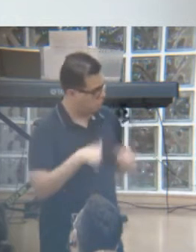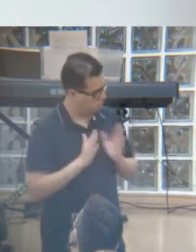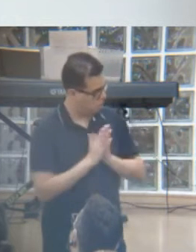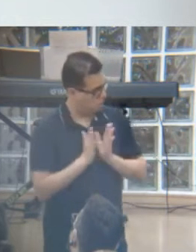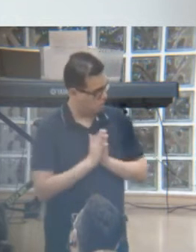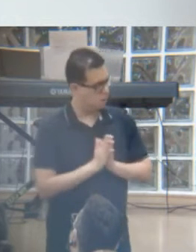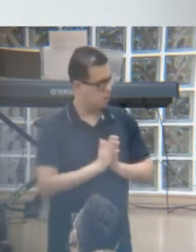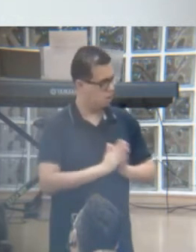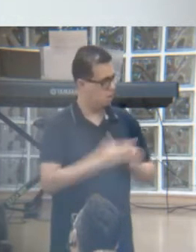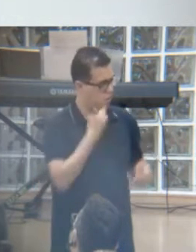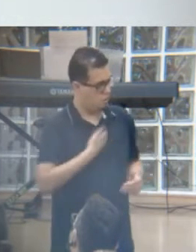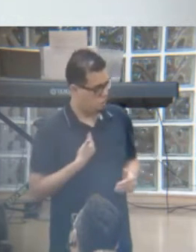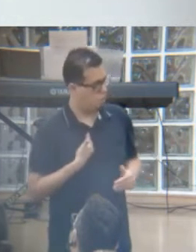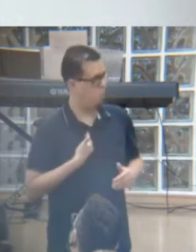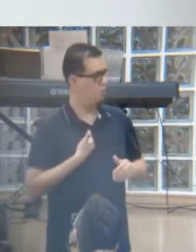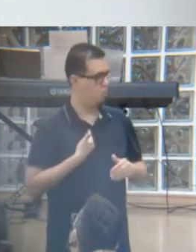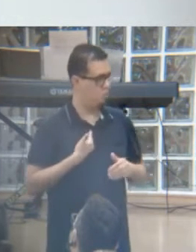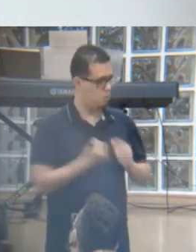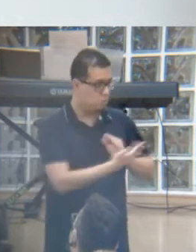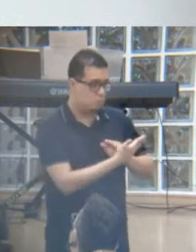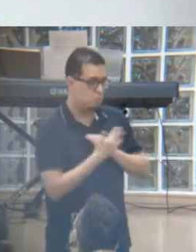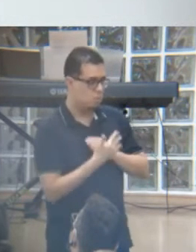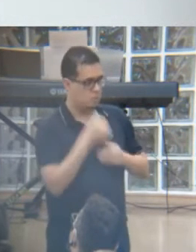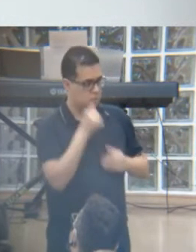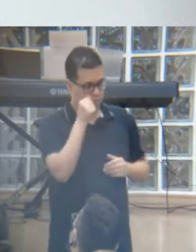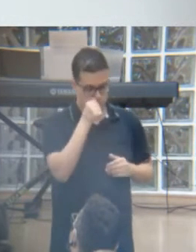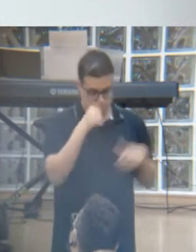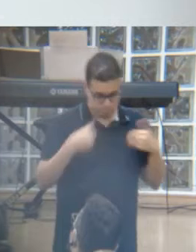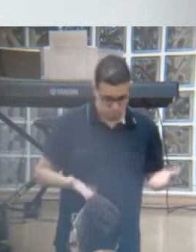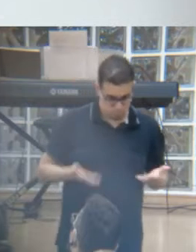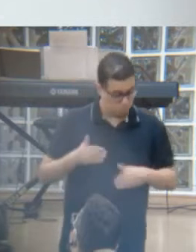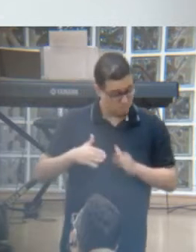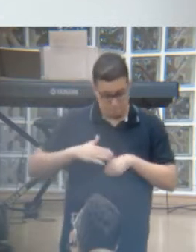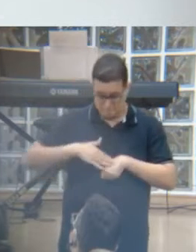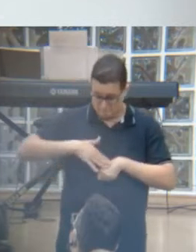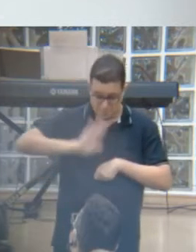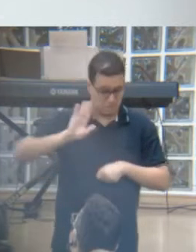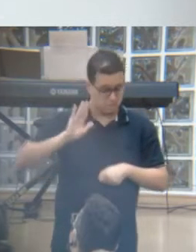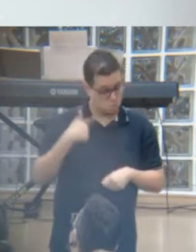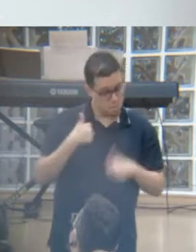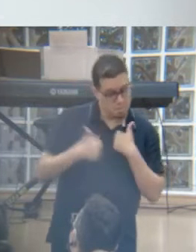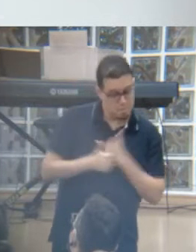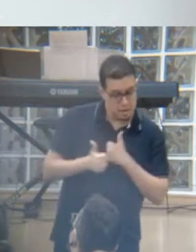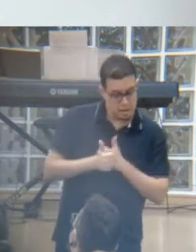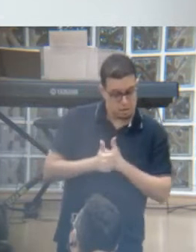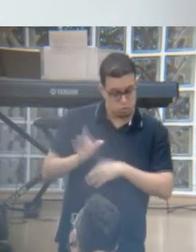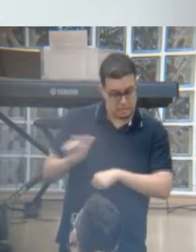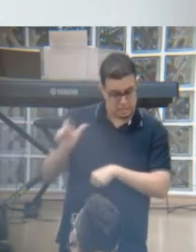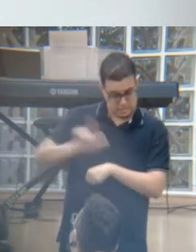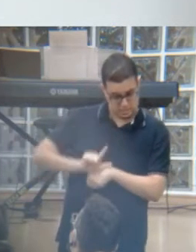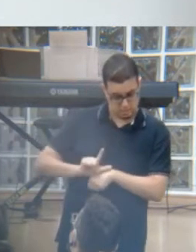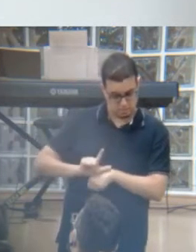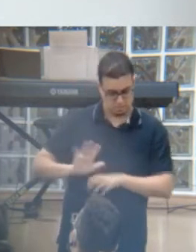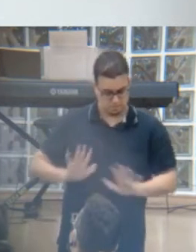gente conseguiu aí estar na nossa liderança em nome do Senhor. Mas foi